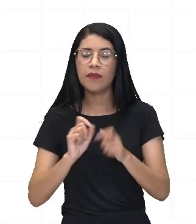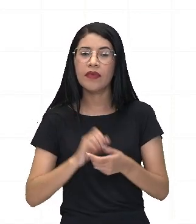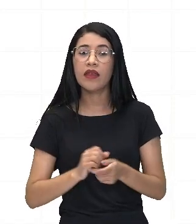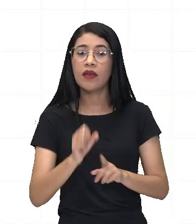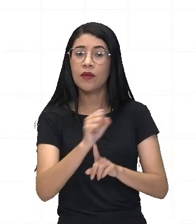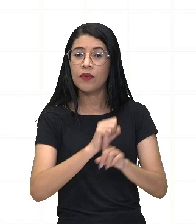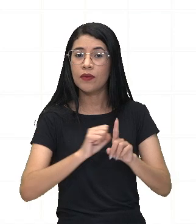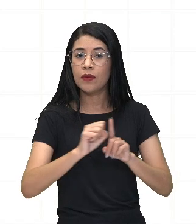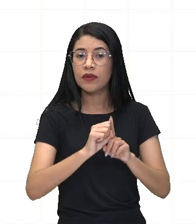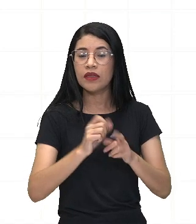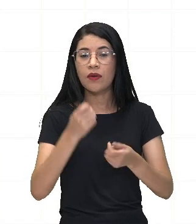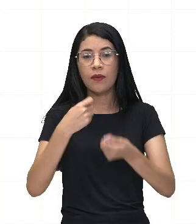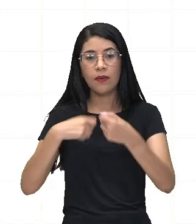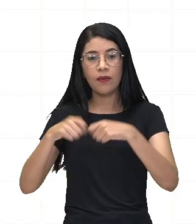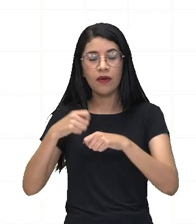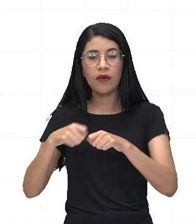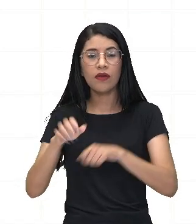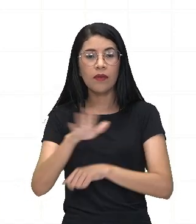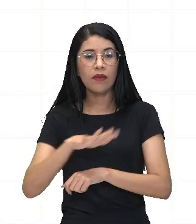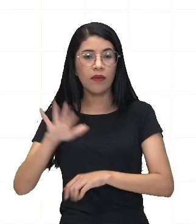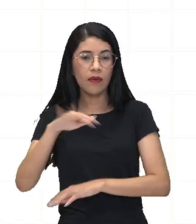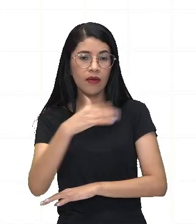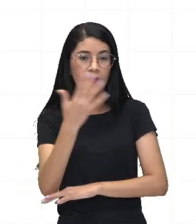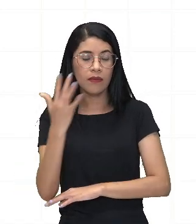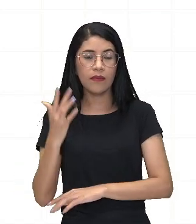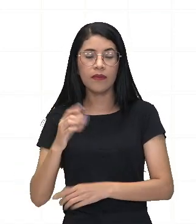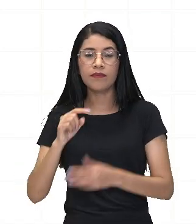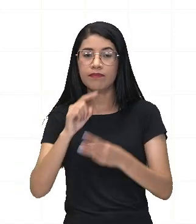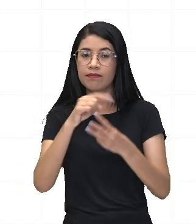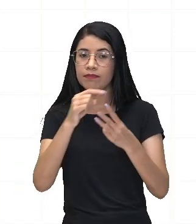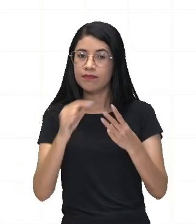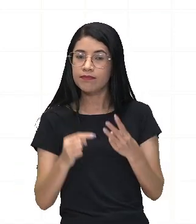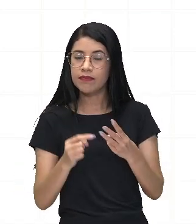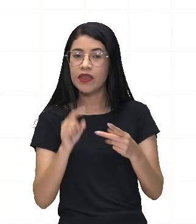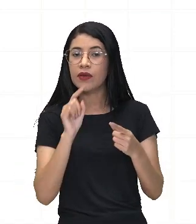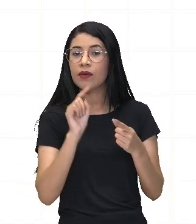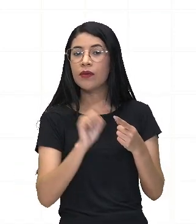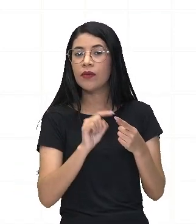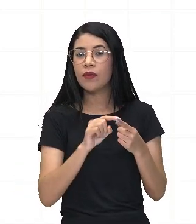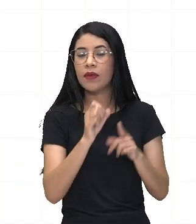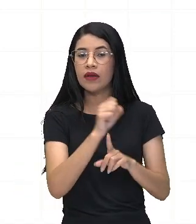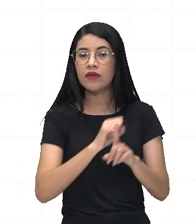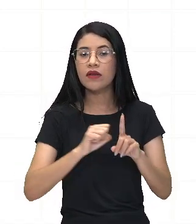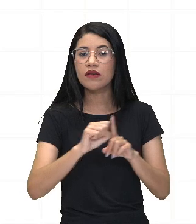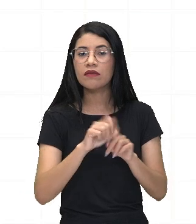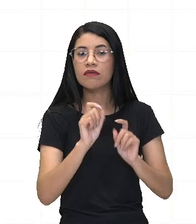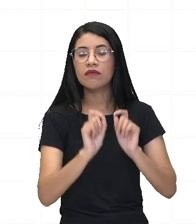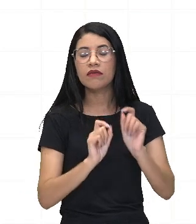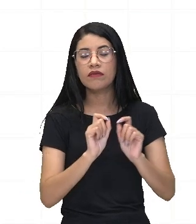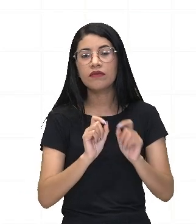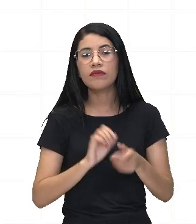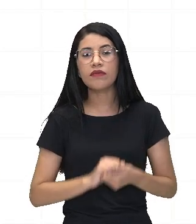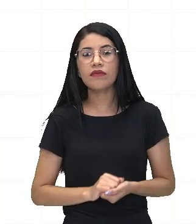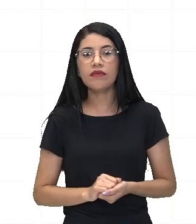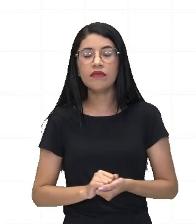social, econômico e o ambiental, né? Dentro do primeiro pilar, que é o social, né?